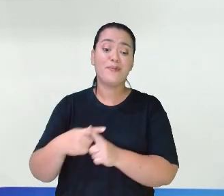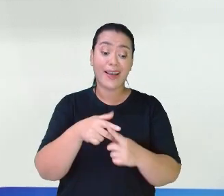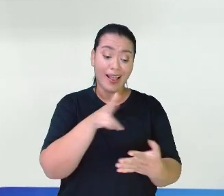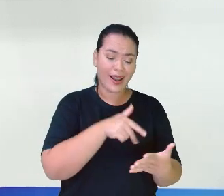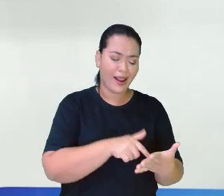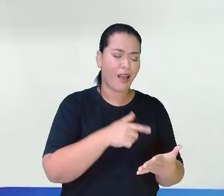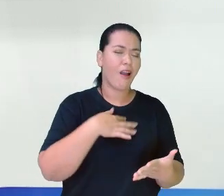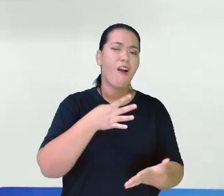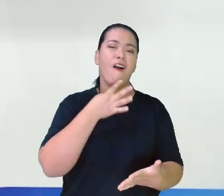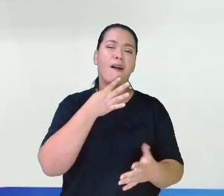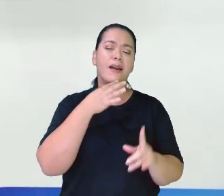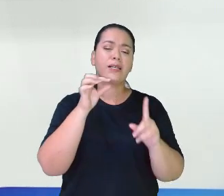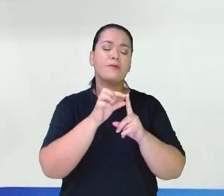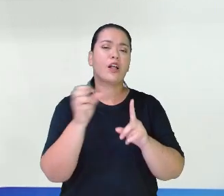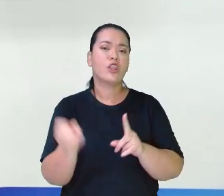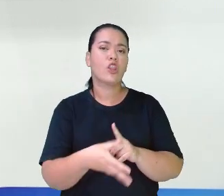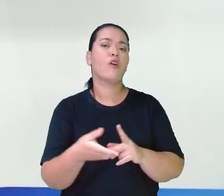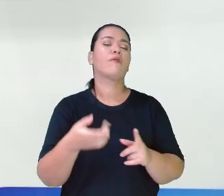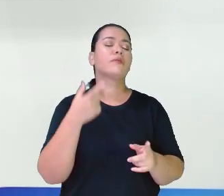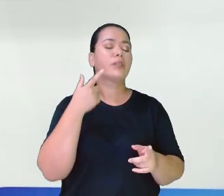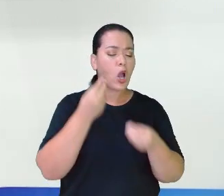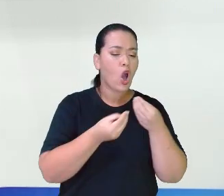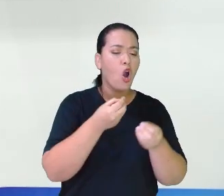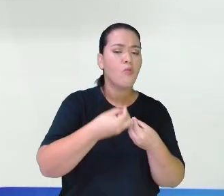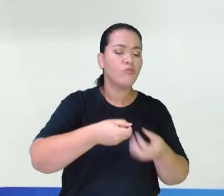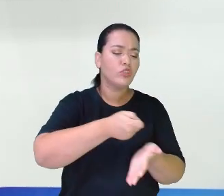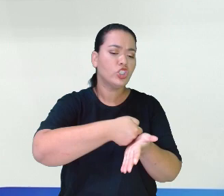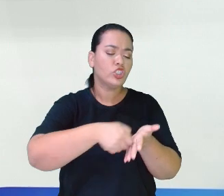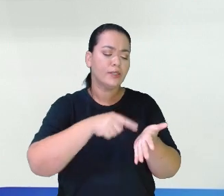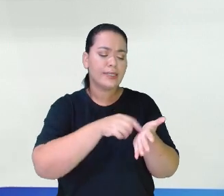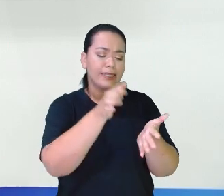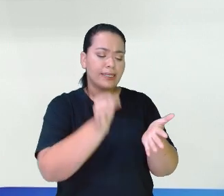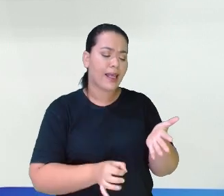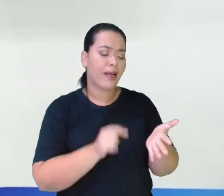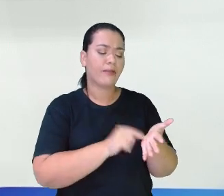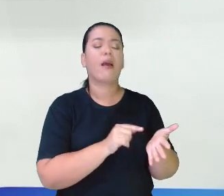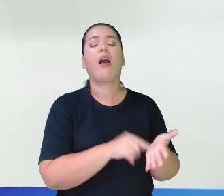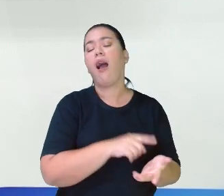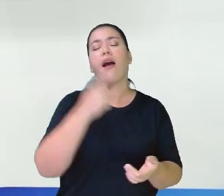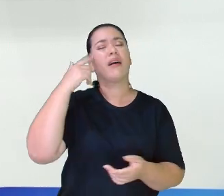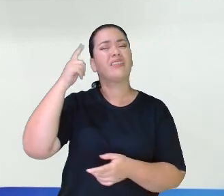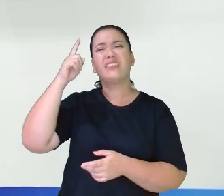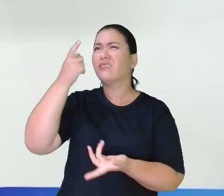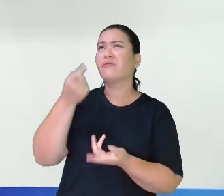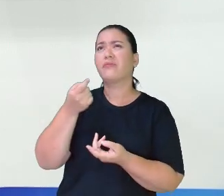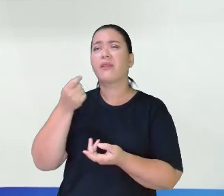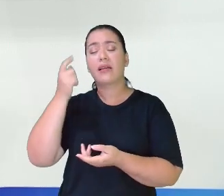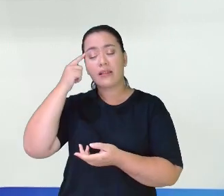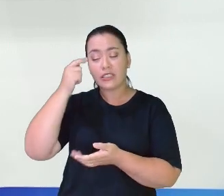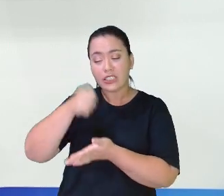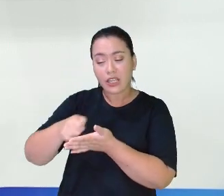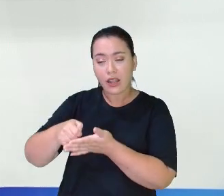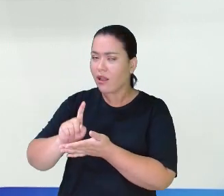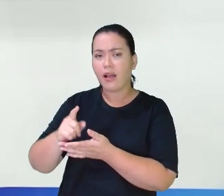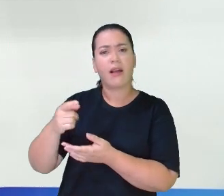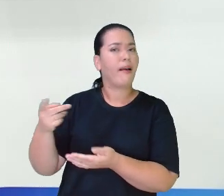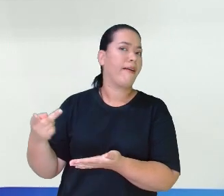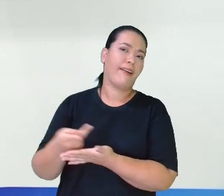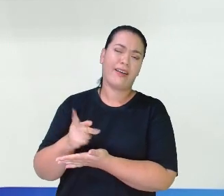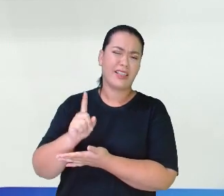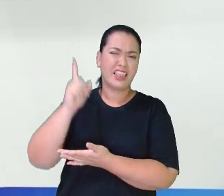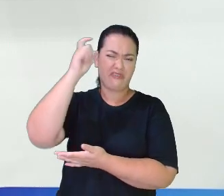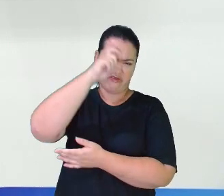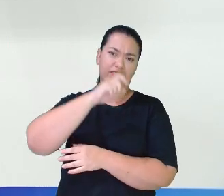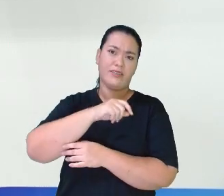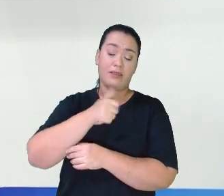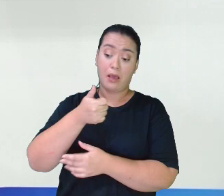você conhece palavras novas, está vendo como elas são escritas corretamente e dificilmente você vai errar. Então,